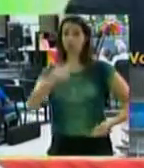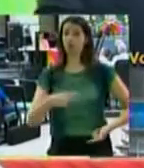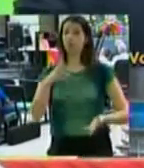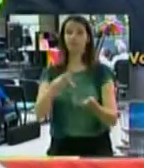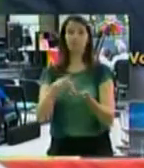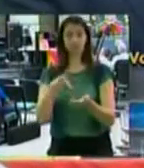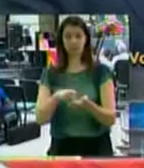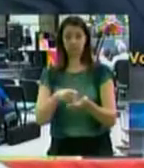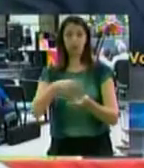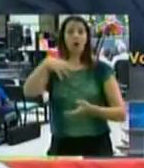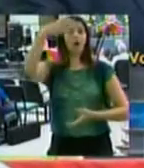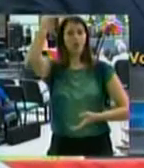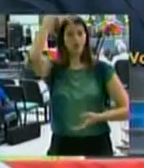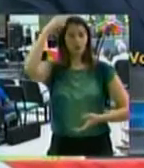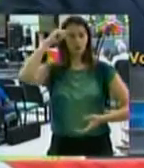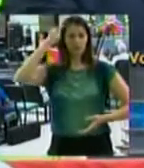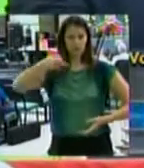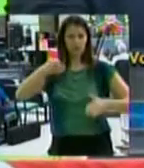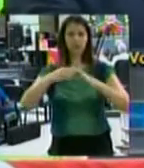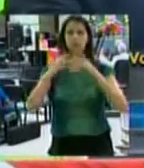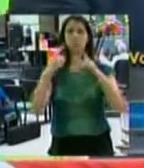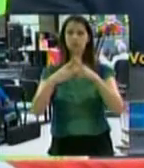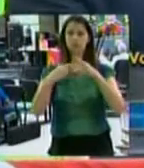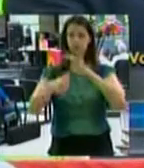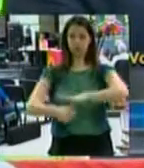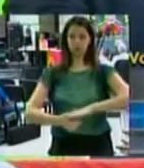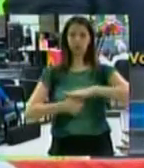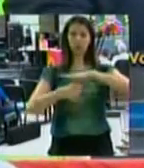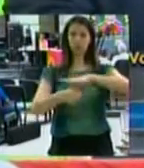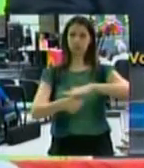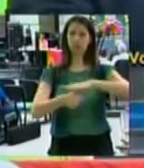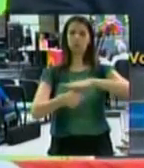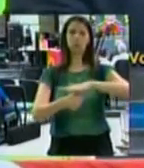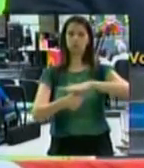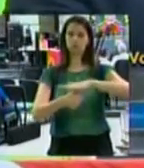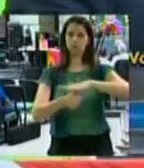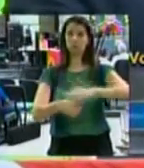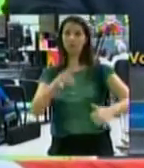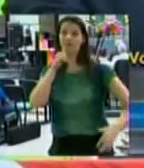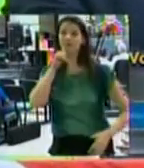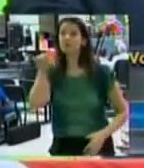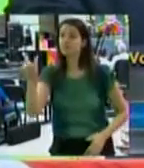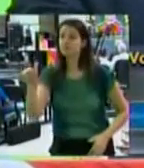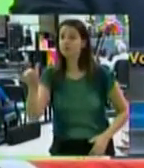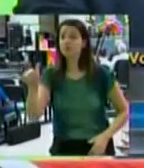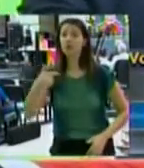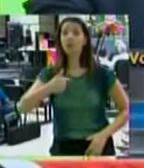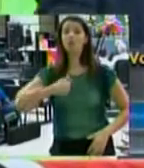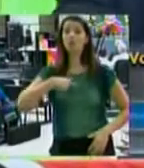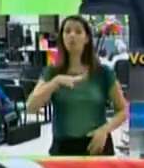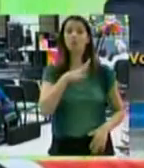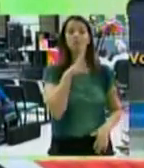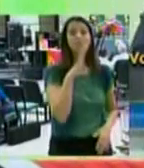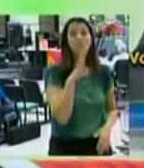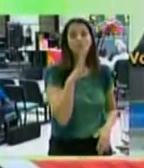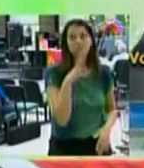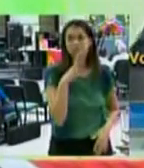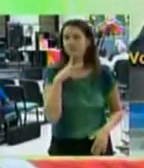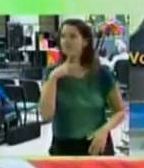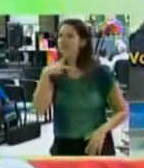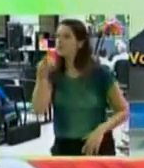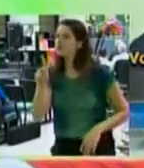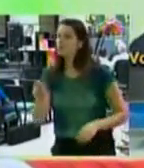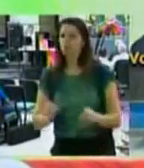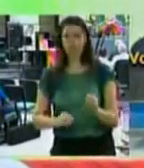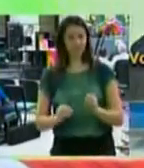que reina sobre a igreja e que exerce autoridade, está dizendo: eu conheço as tuas